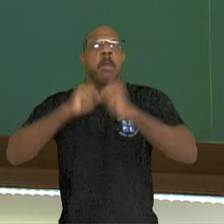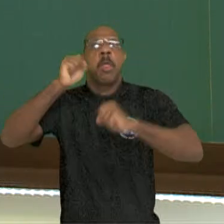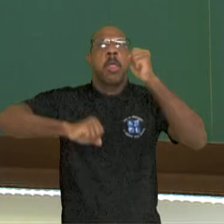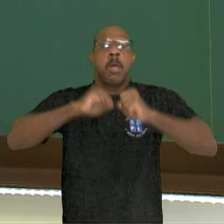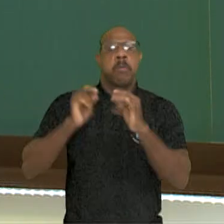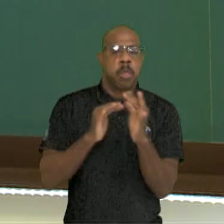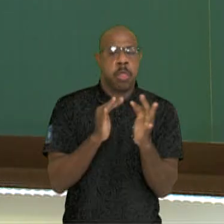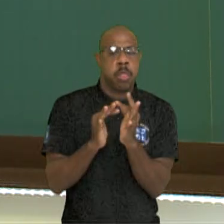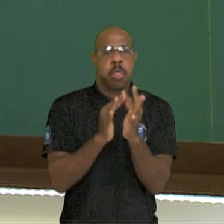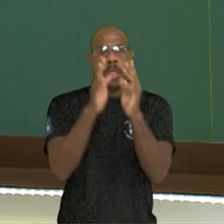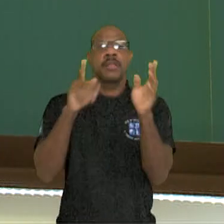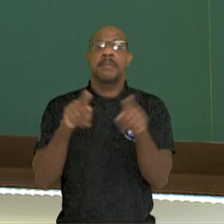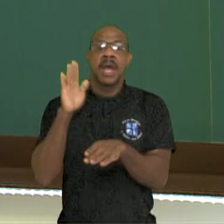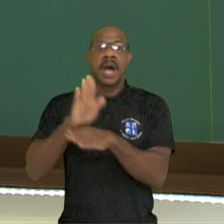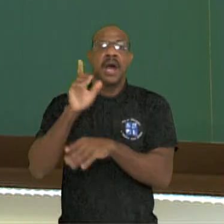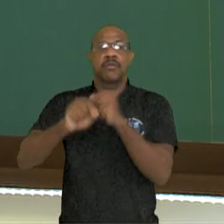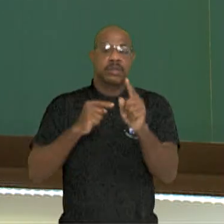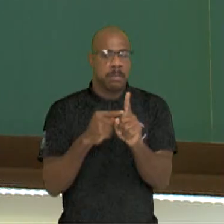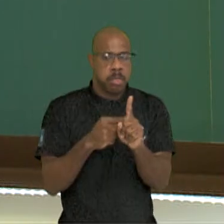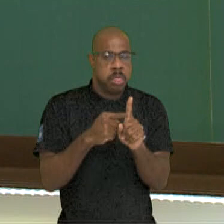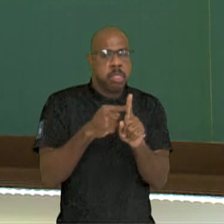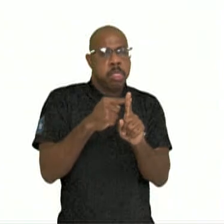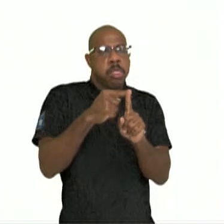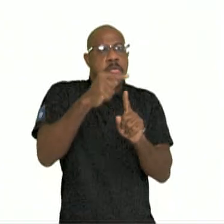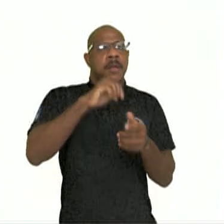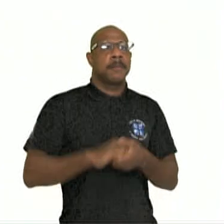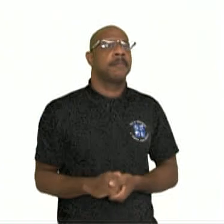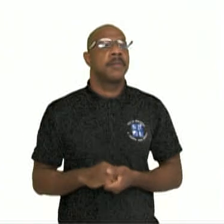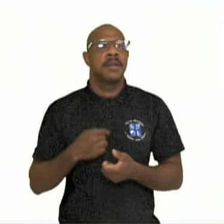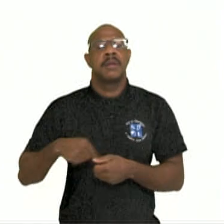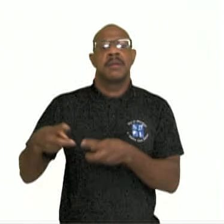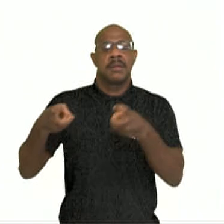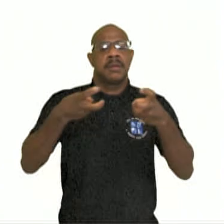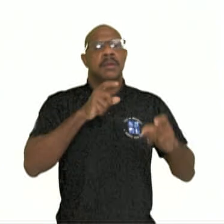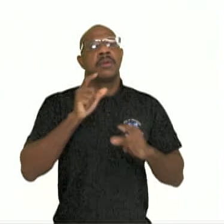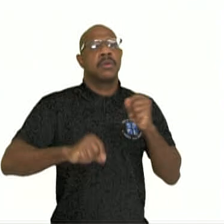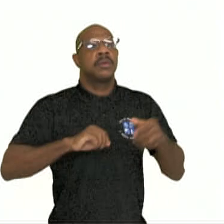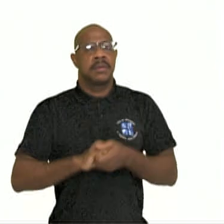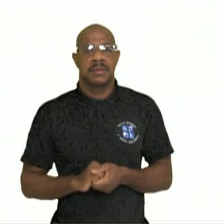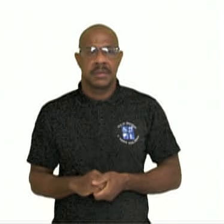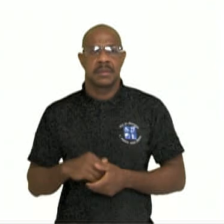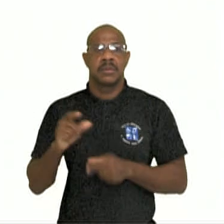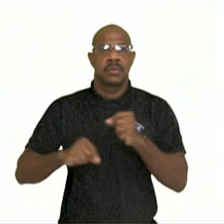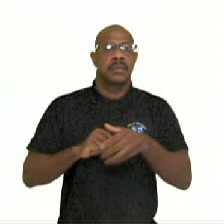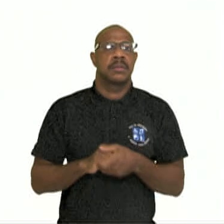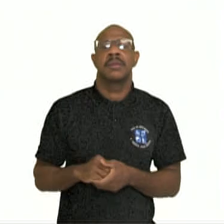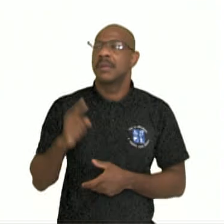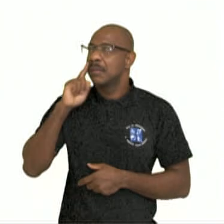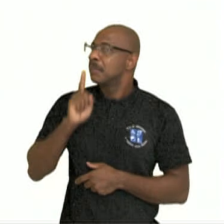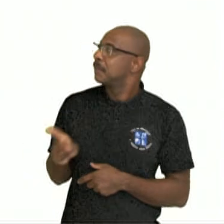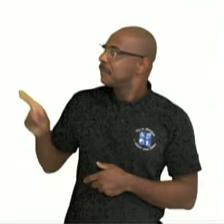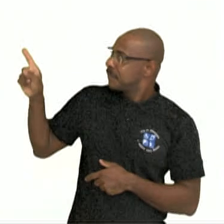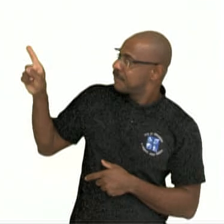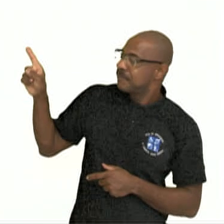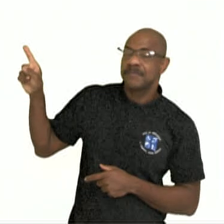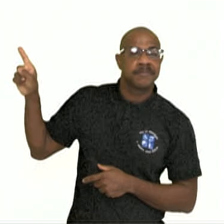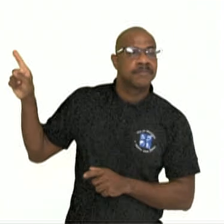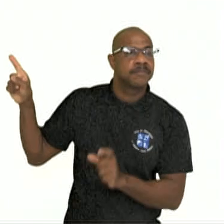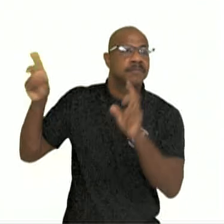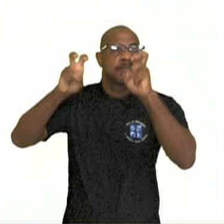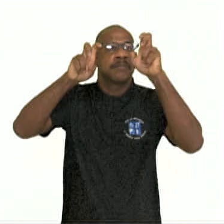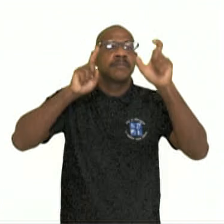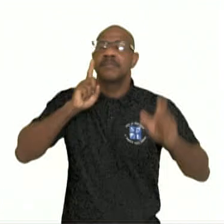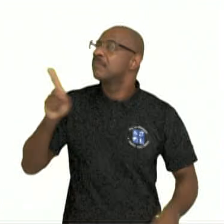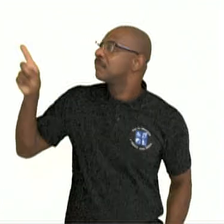da temperatura média do nosso planeta. A gente vai perceber que uma outra condição é a inversão térmica, que ela compromete